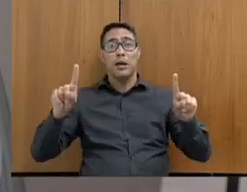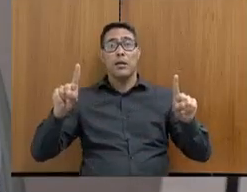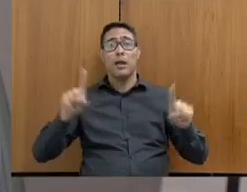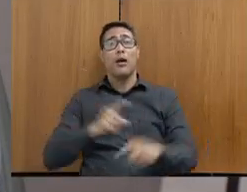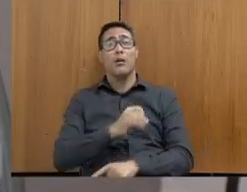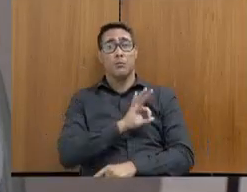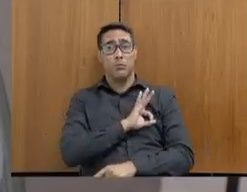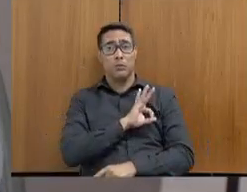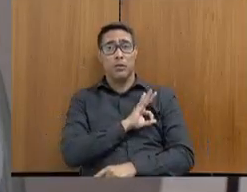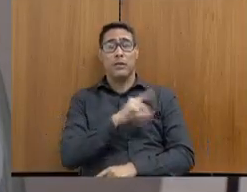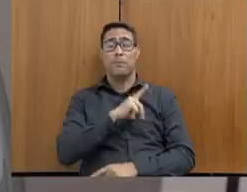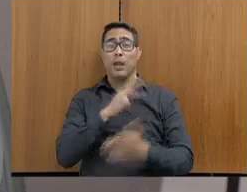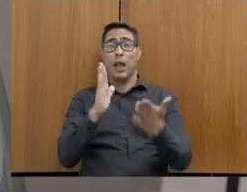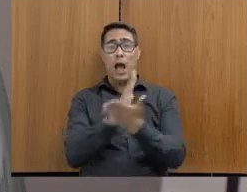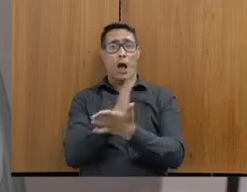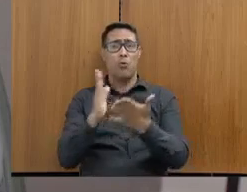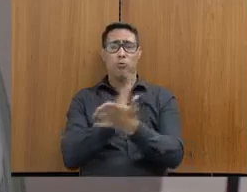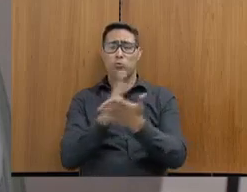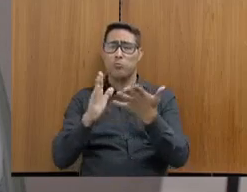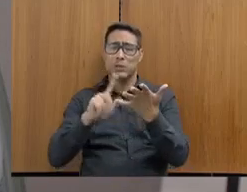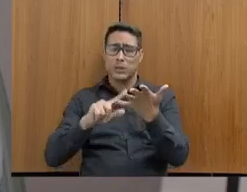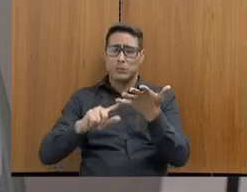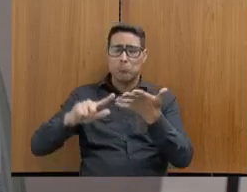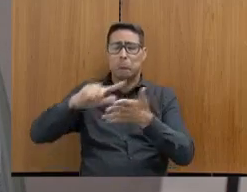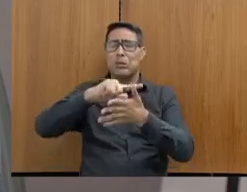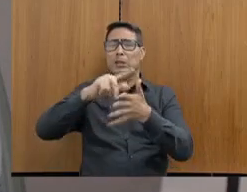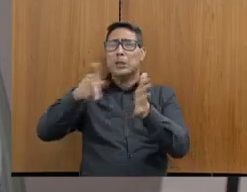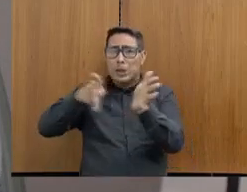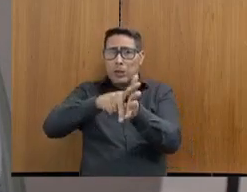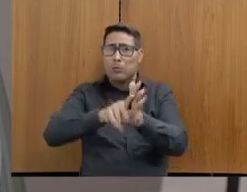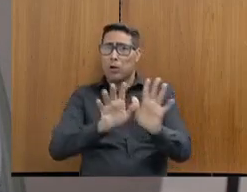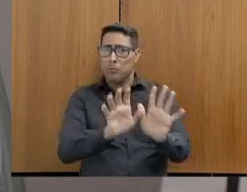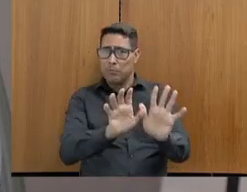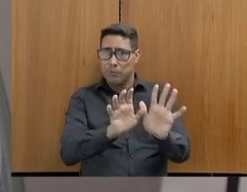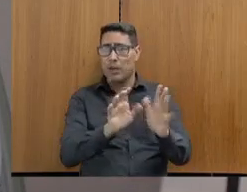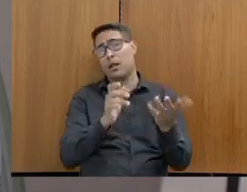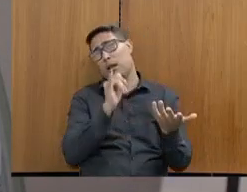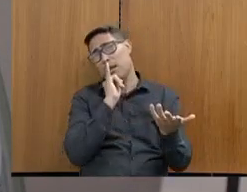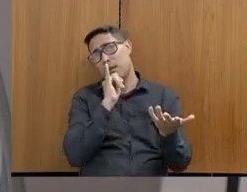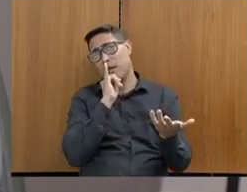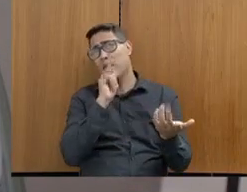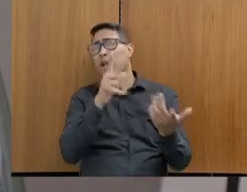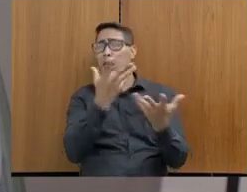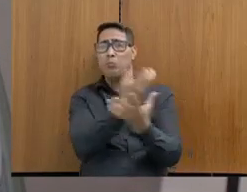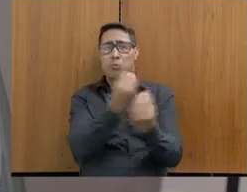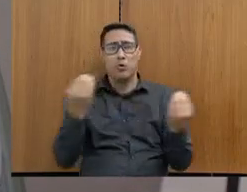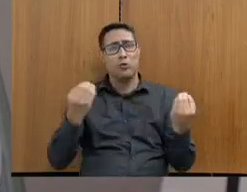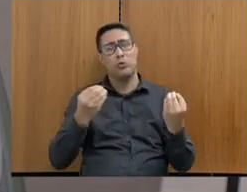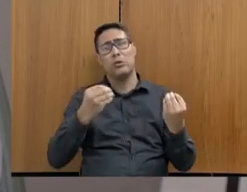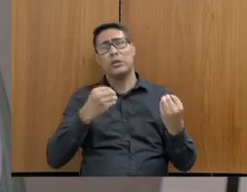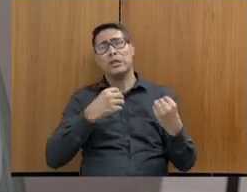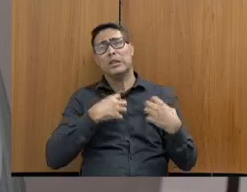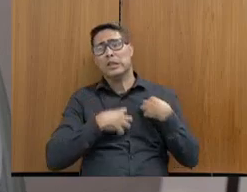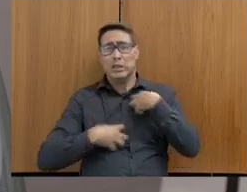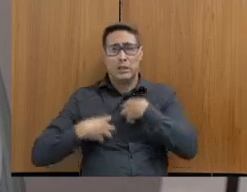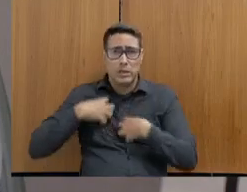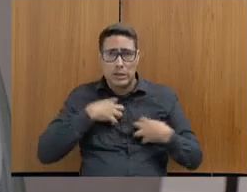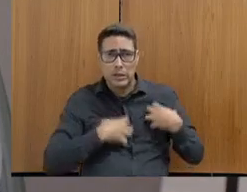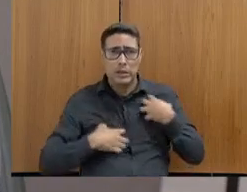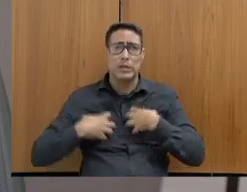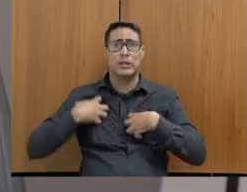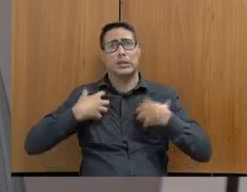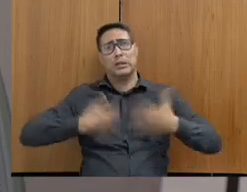do trabalho policial né um trabalho é sobre níveis de stress né contínuo é um trabalho é